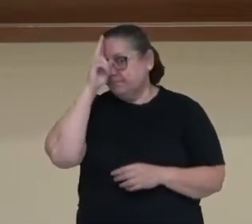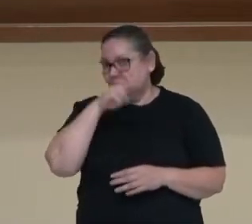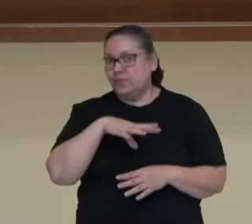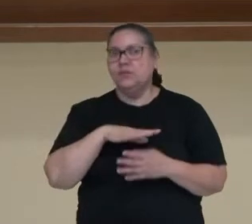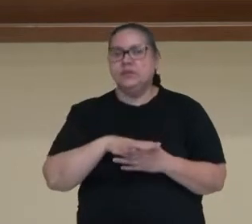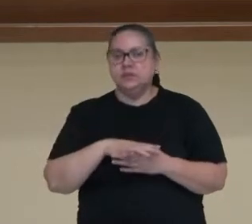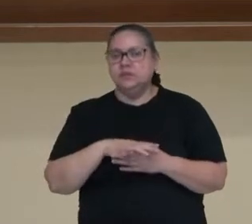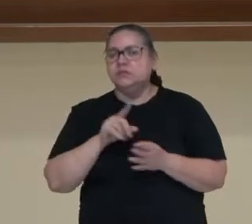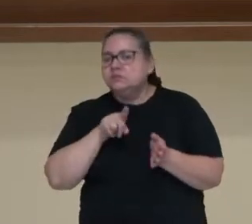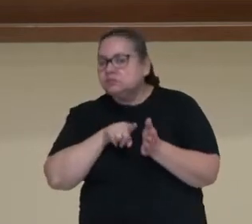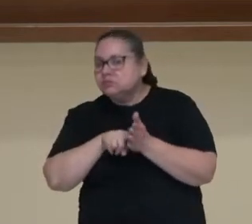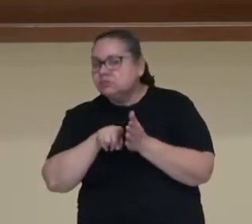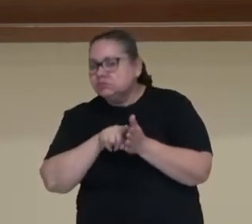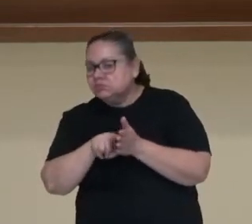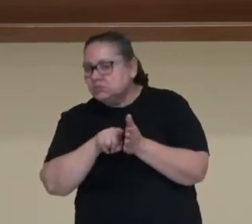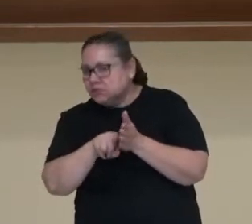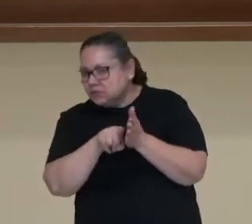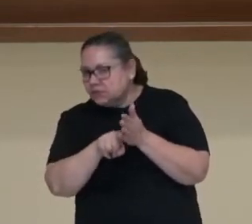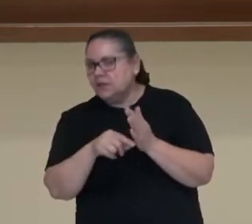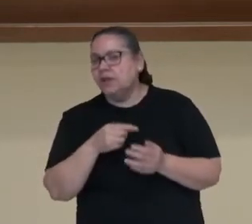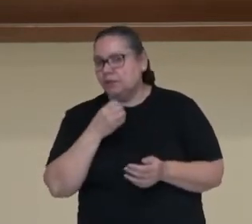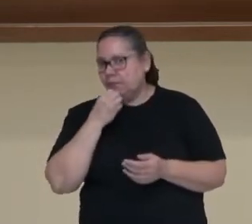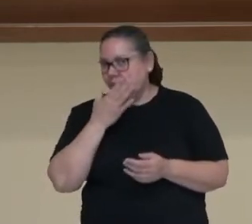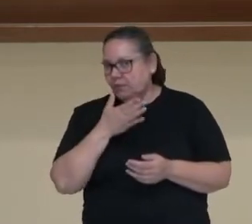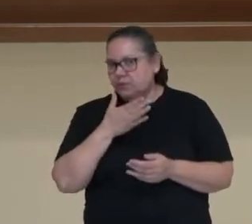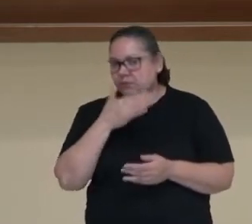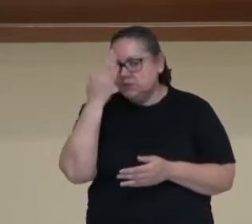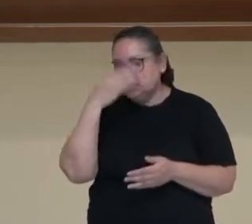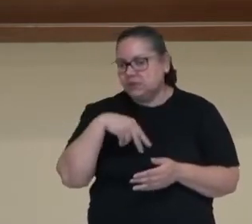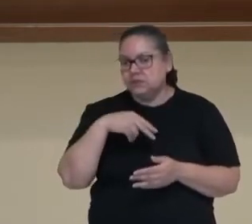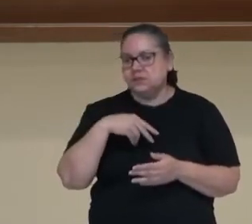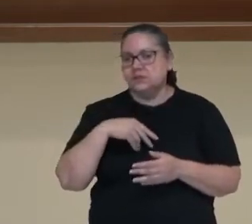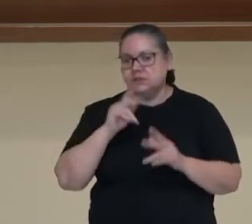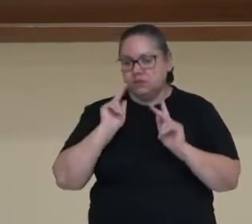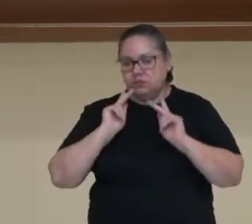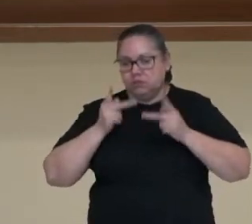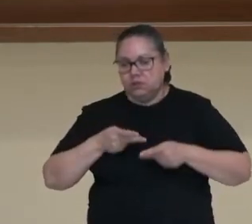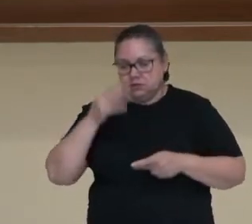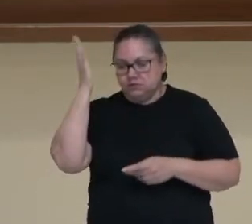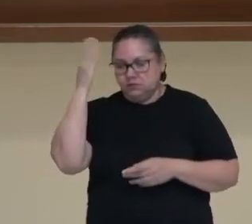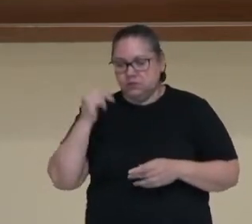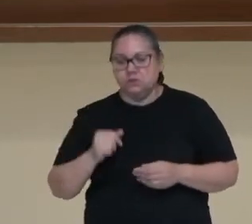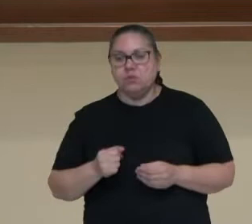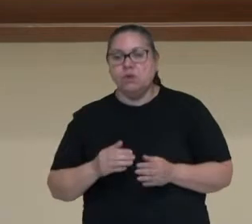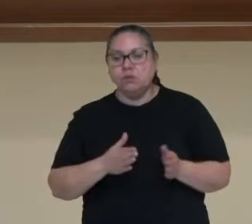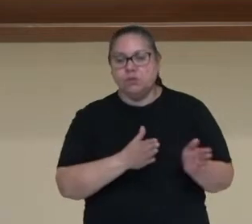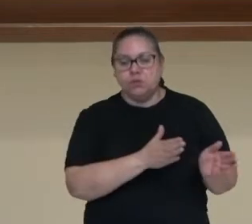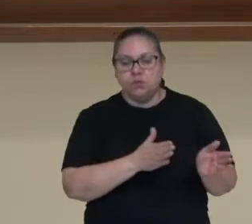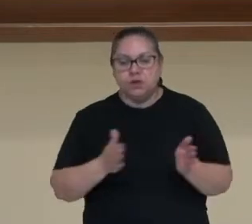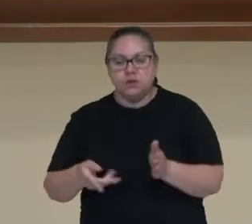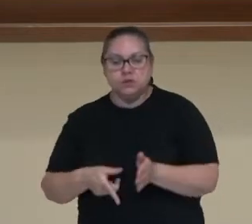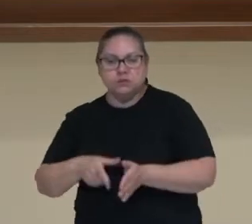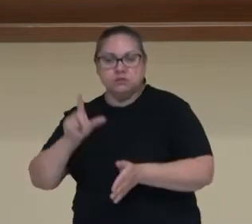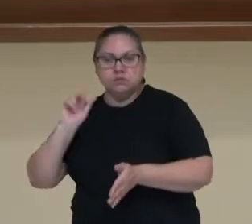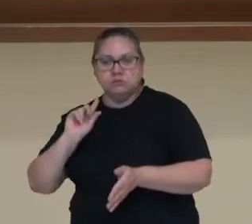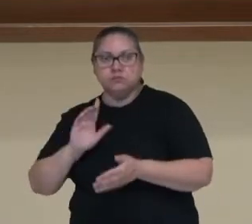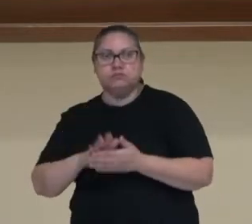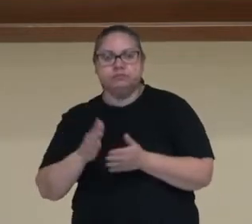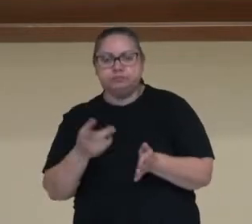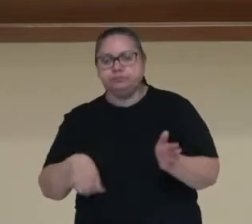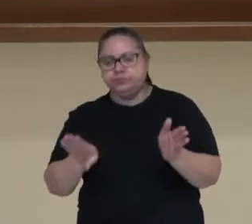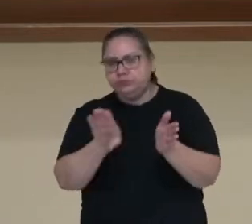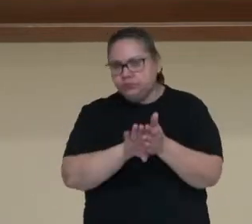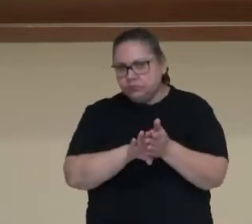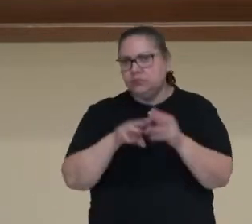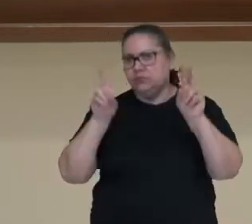Vale a pena vocês darem uma pesquisada aí. Presença humana no Brasil. Qual é o período mais antigo? Voltando ao nosso tema aqui